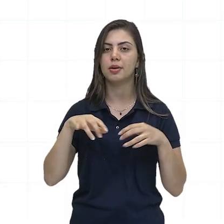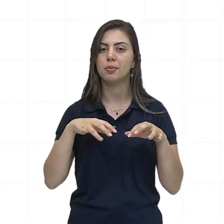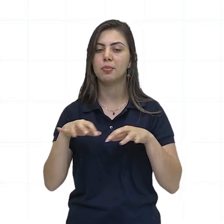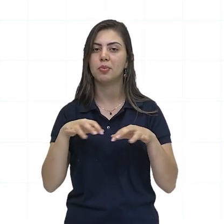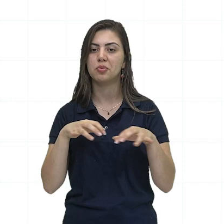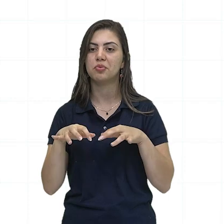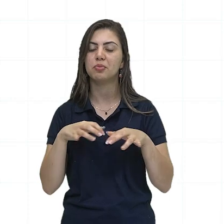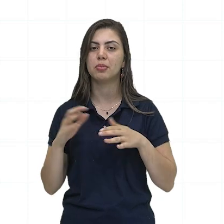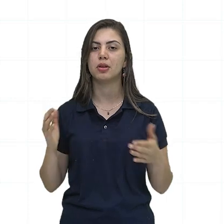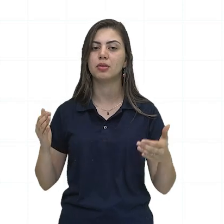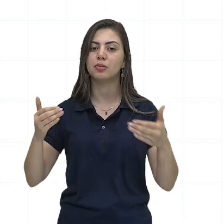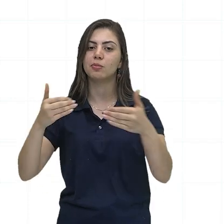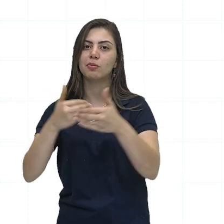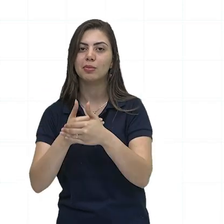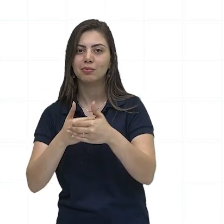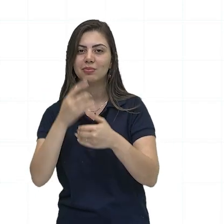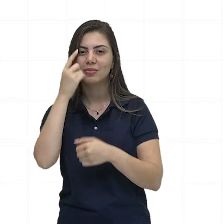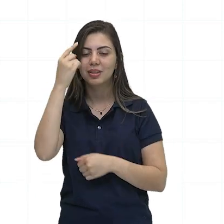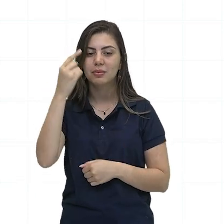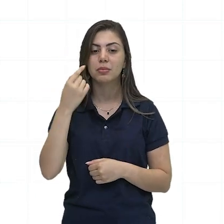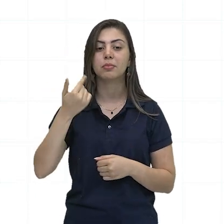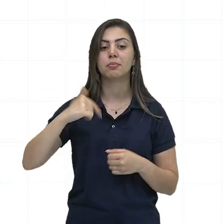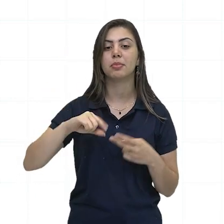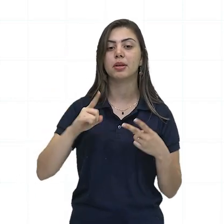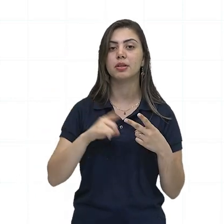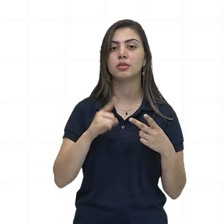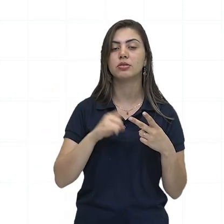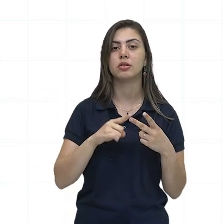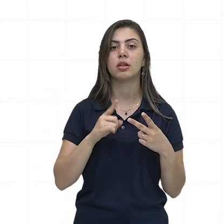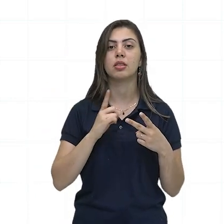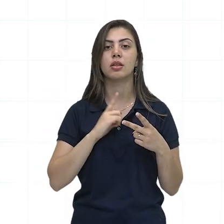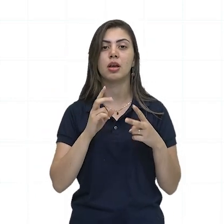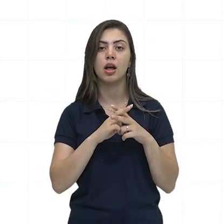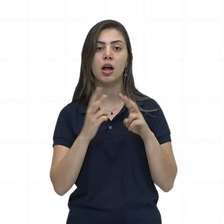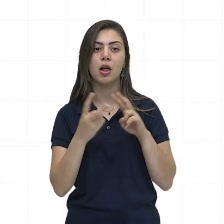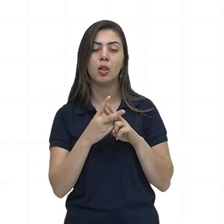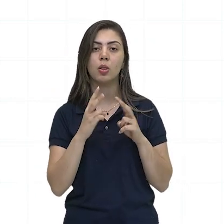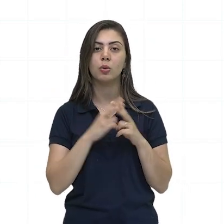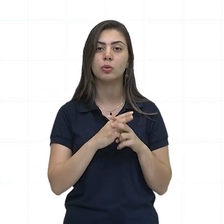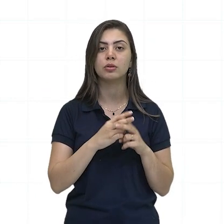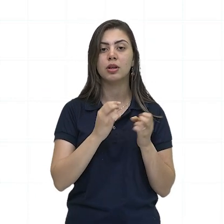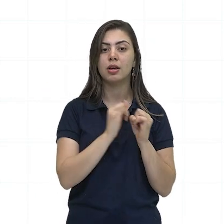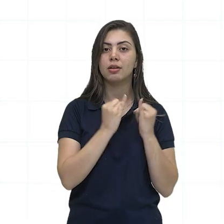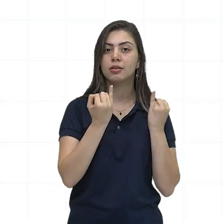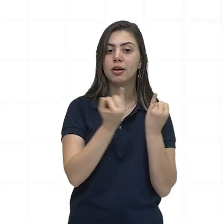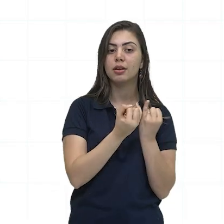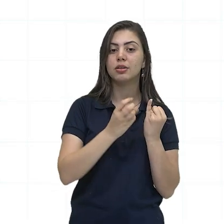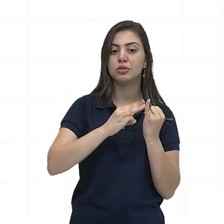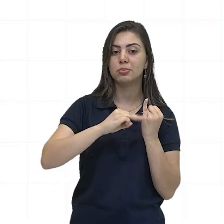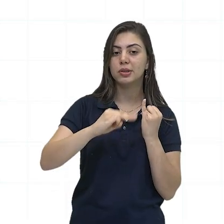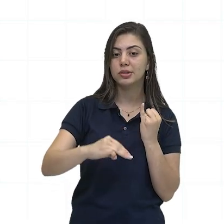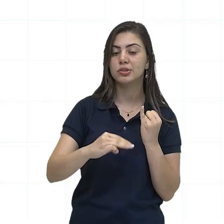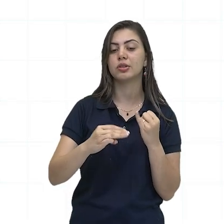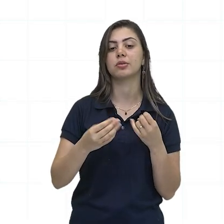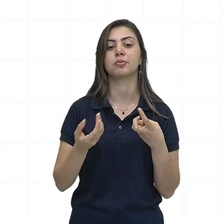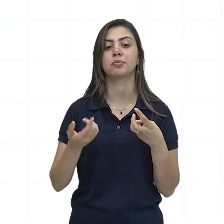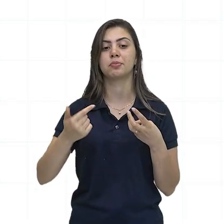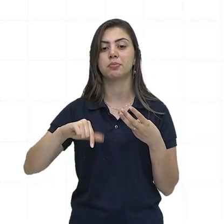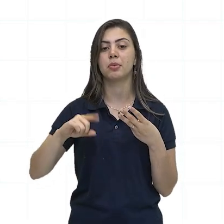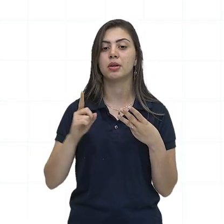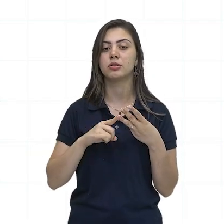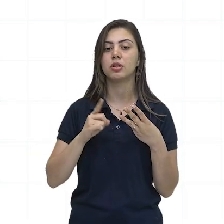do atracar, do agarrar. A luta marajoara, que a gente acabou de revisar, também é uma luta de